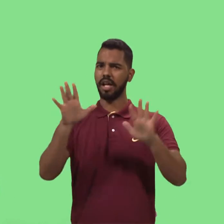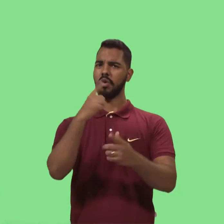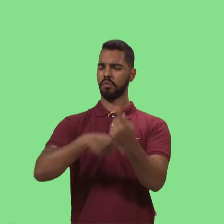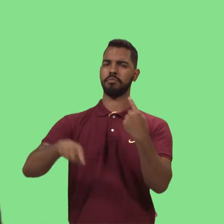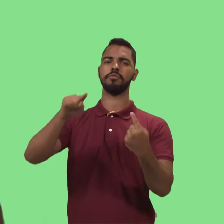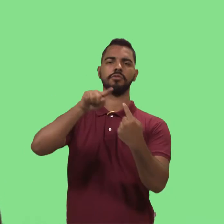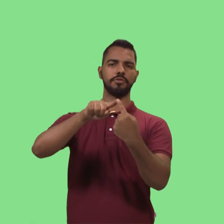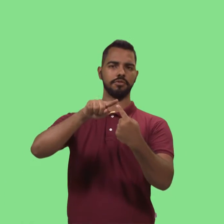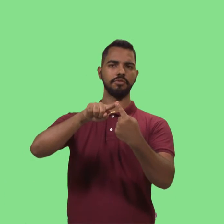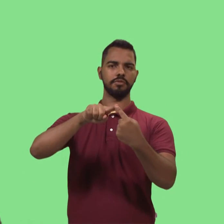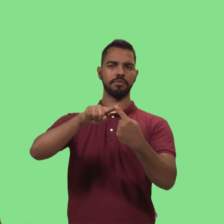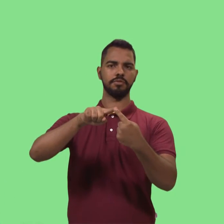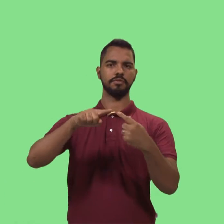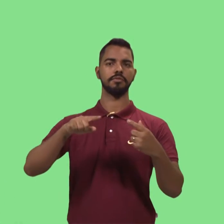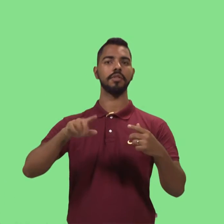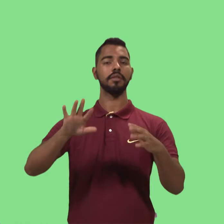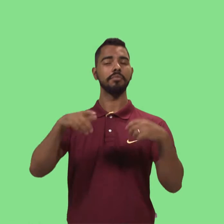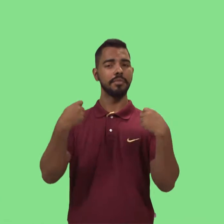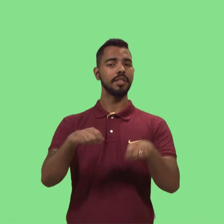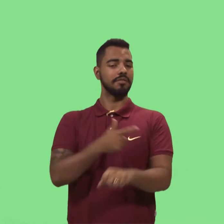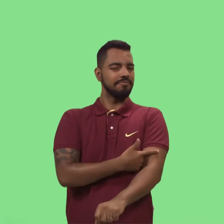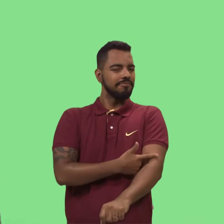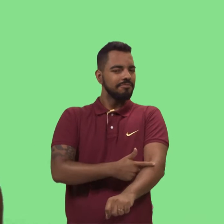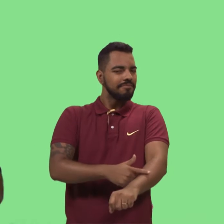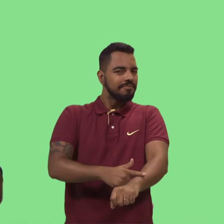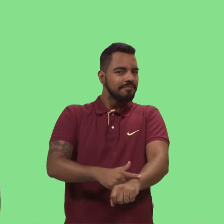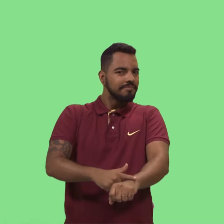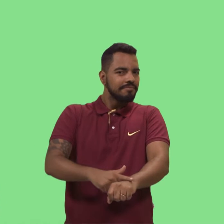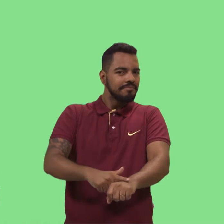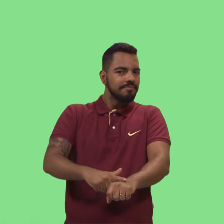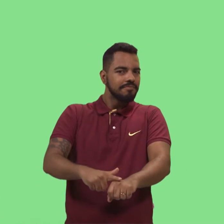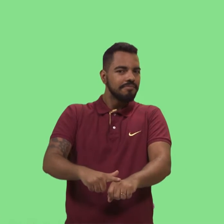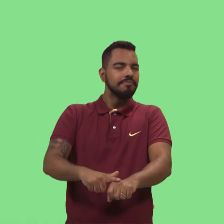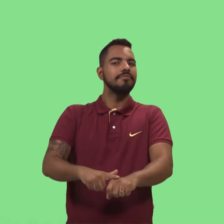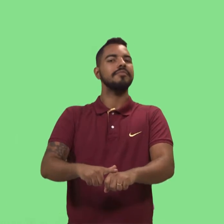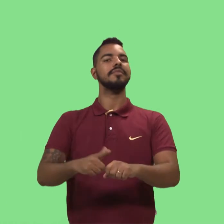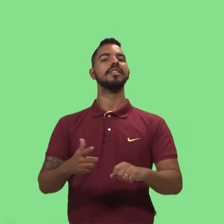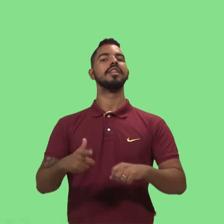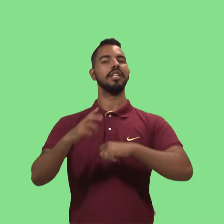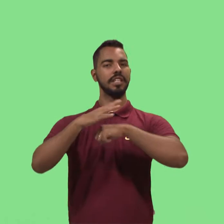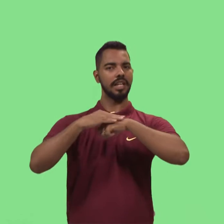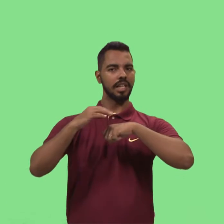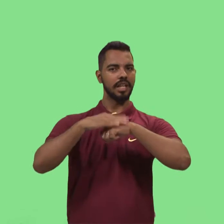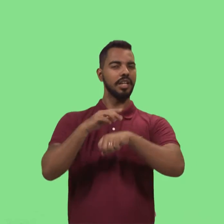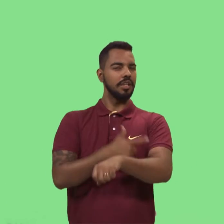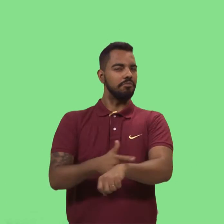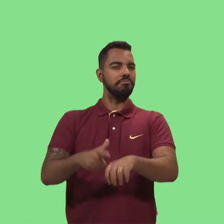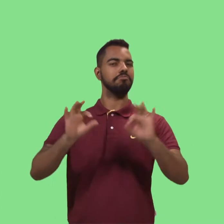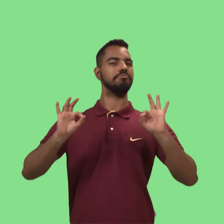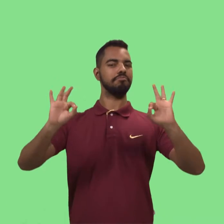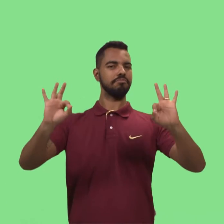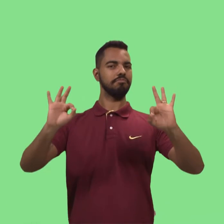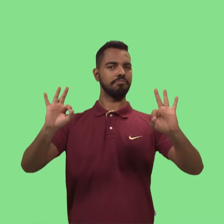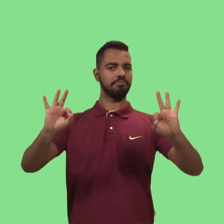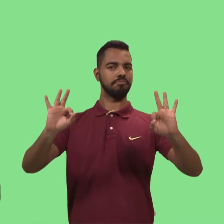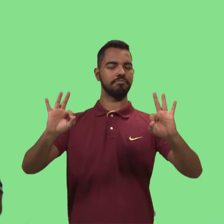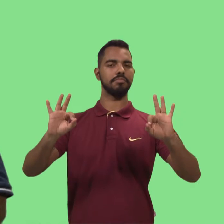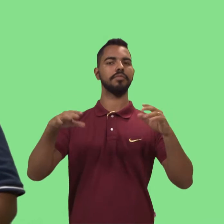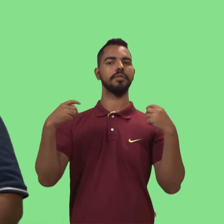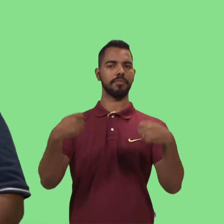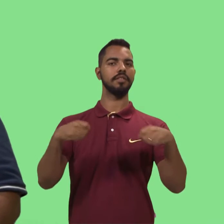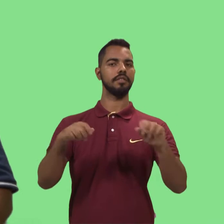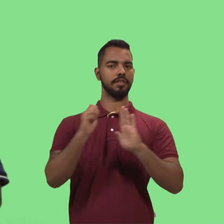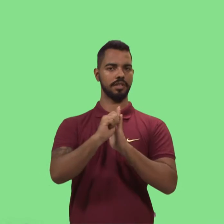de dirigir-se com gentileza e respeito ao destinatário do requerimento. Vejamos algumas dicas para a redação adequada